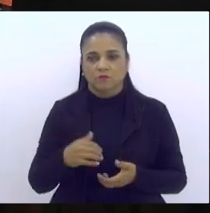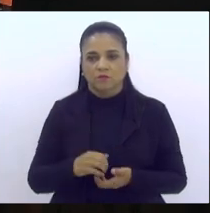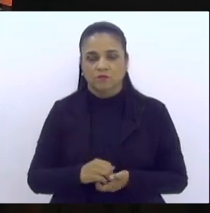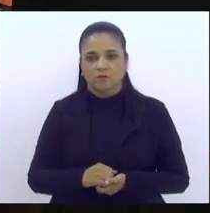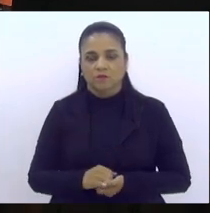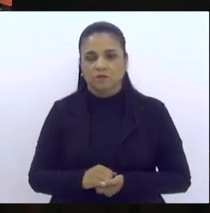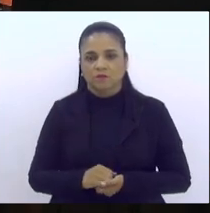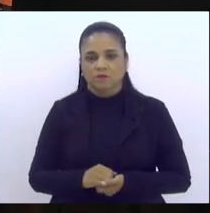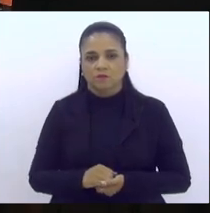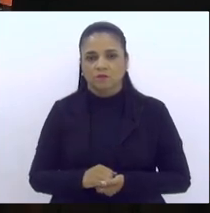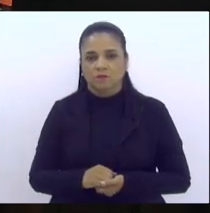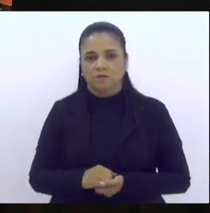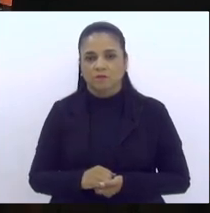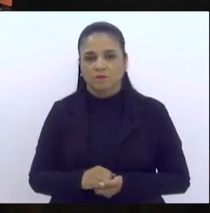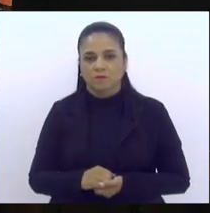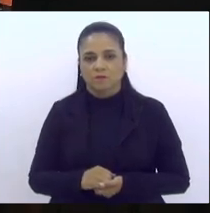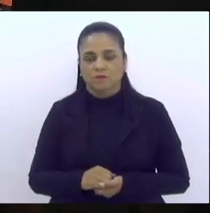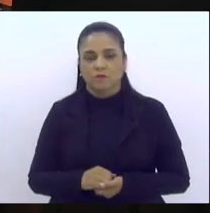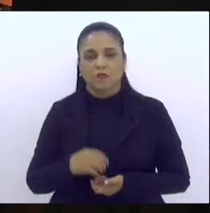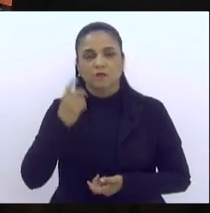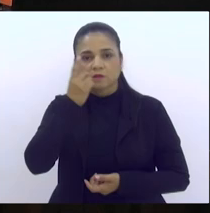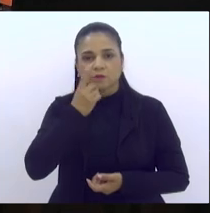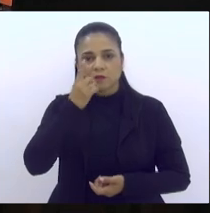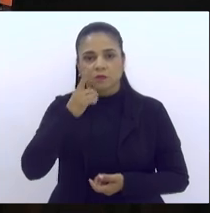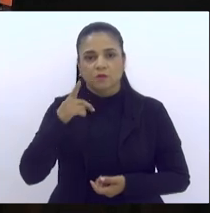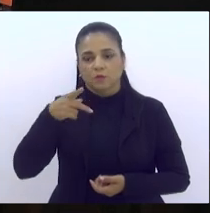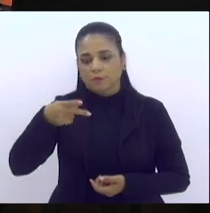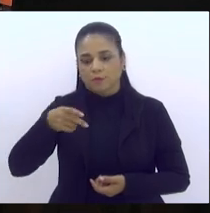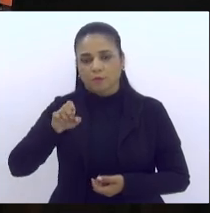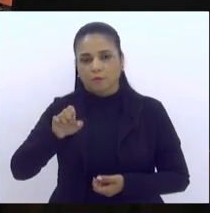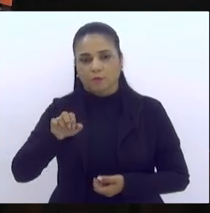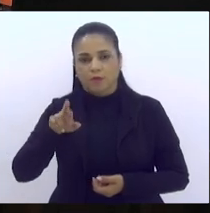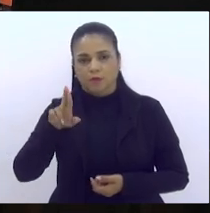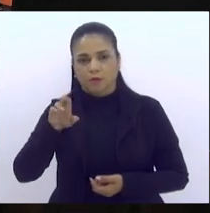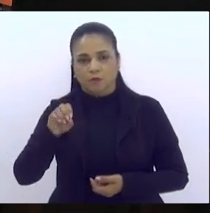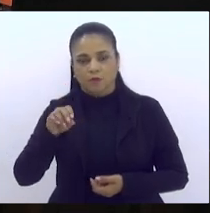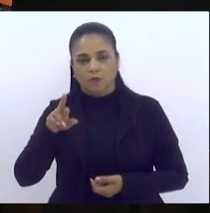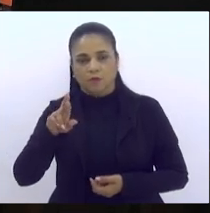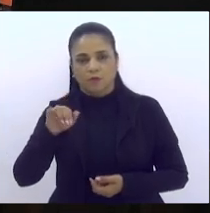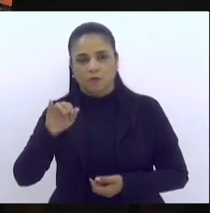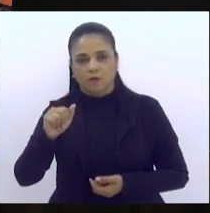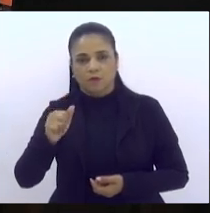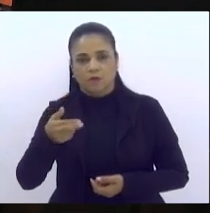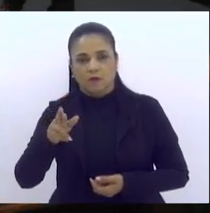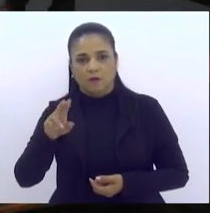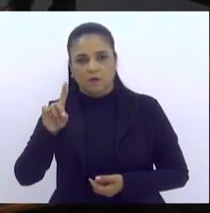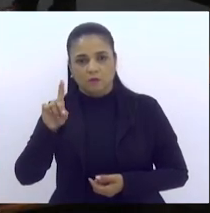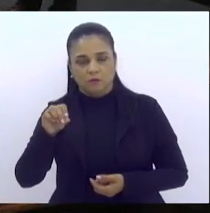deputada Marta é autora. Deputado doutor Pedro Ricardo, saiu?